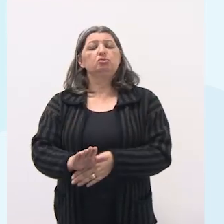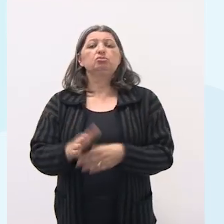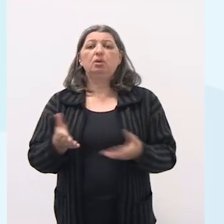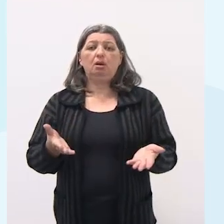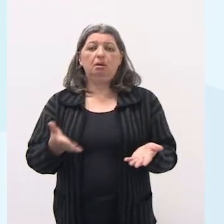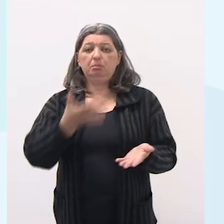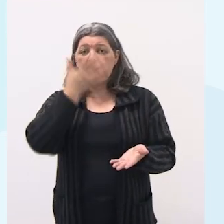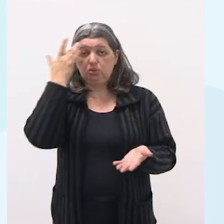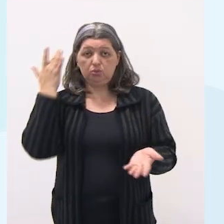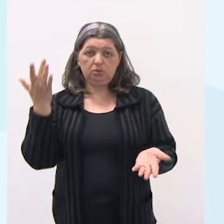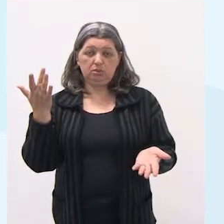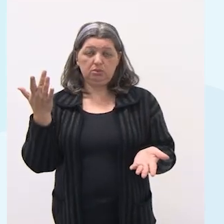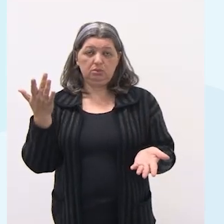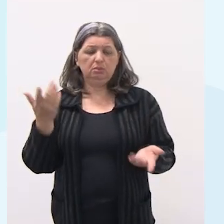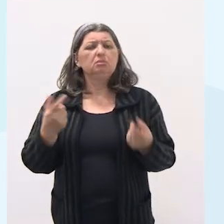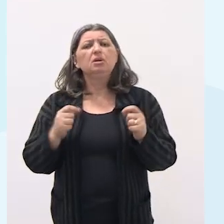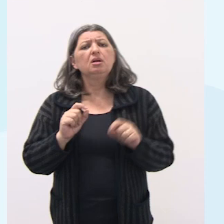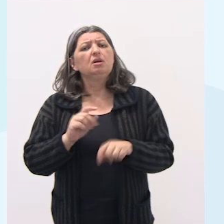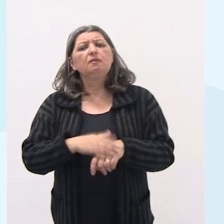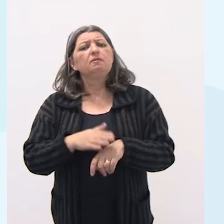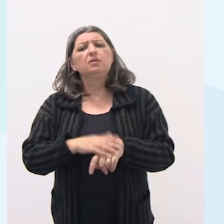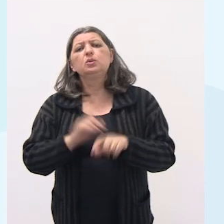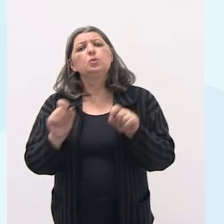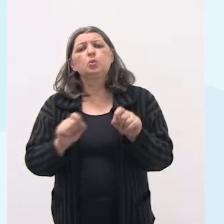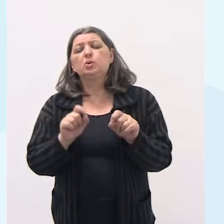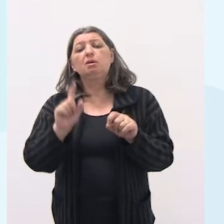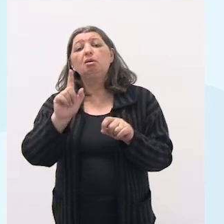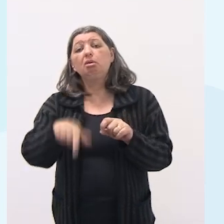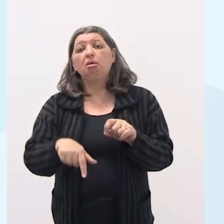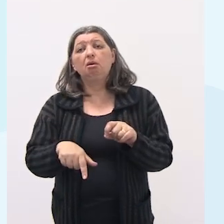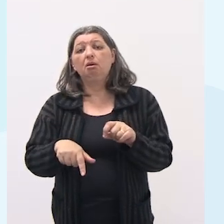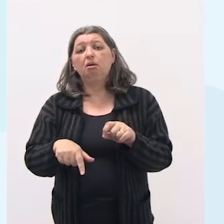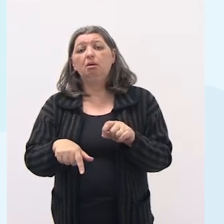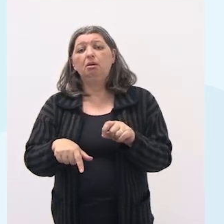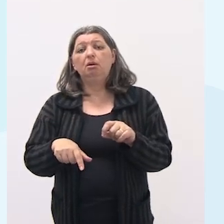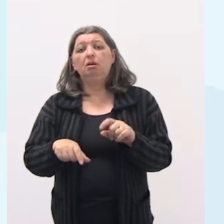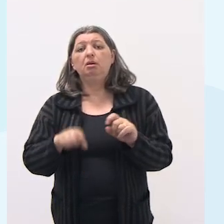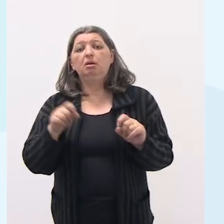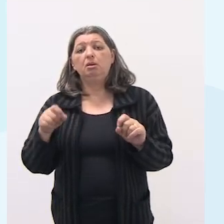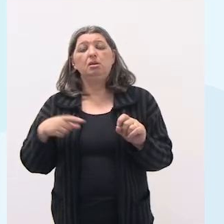dessa pessoa. Então, a gente fala que quem depende de quem, né? Quem é essa